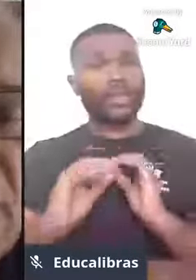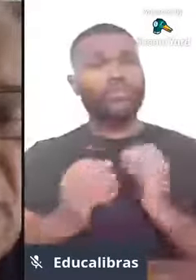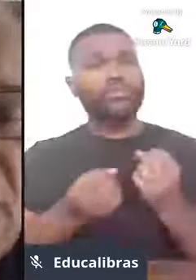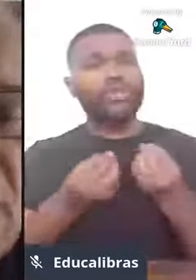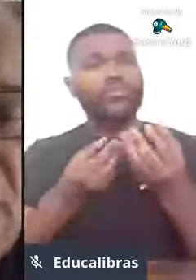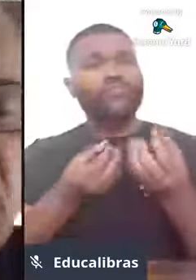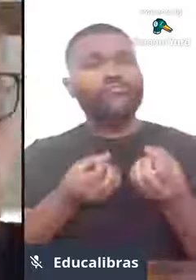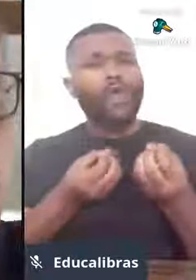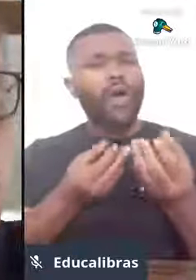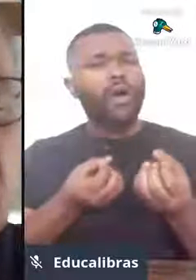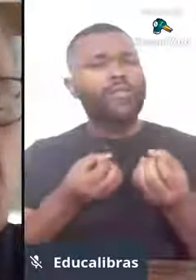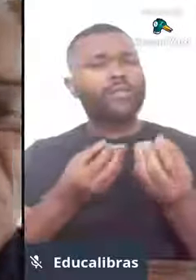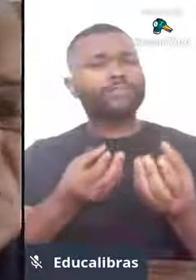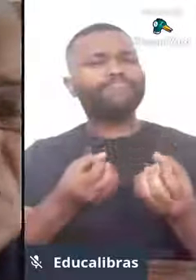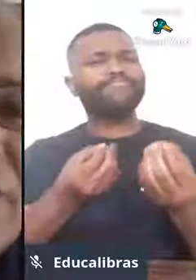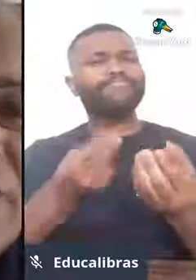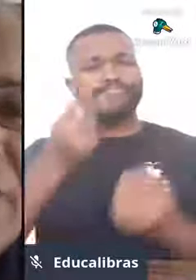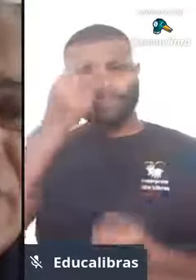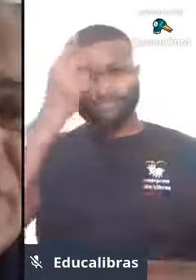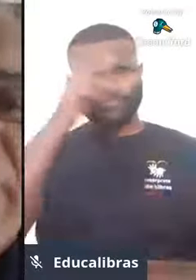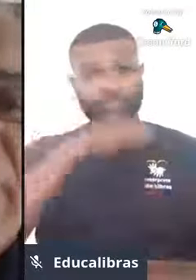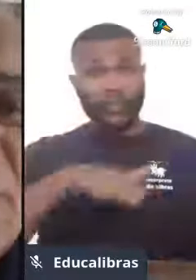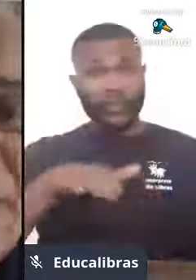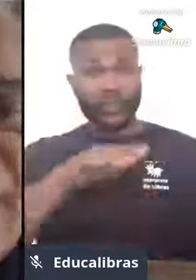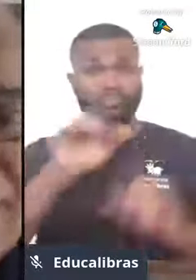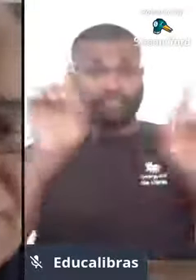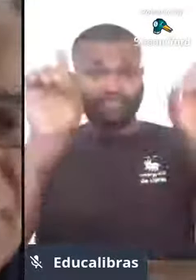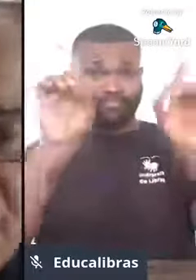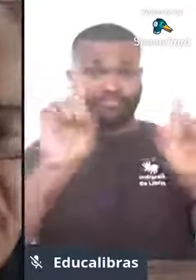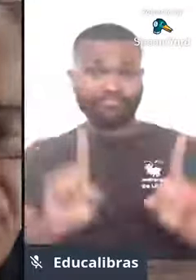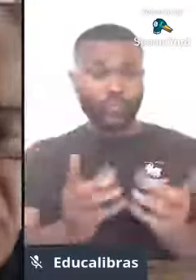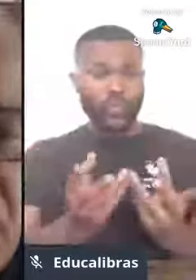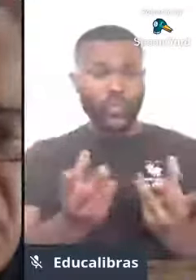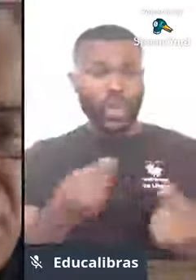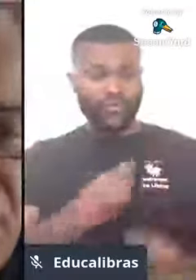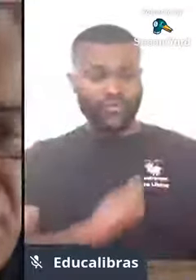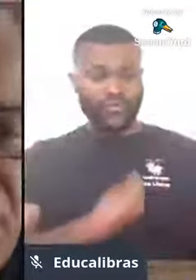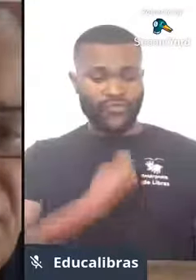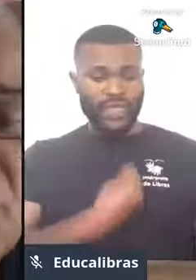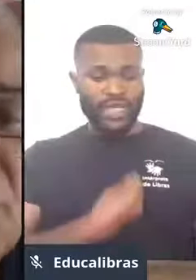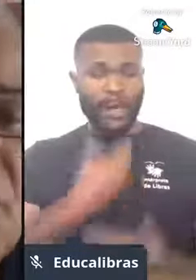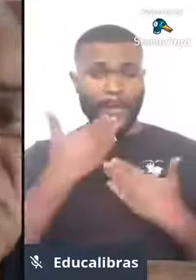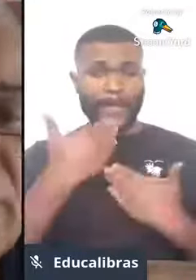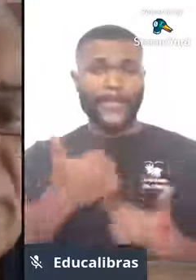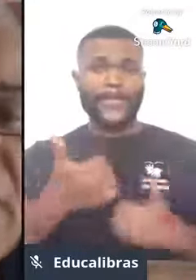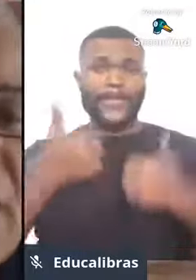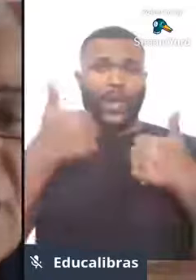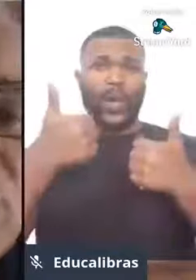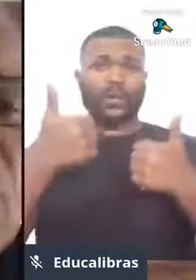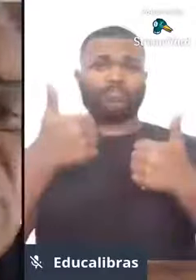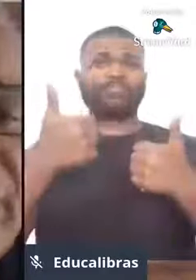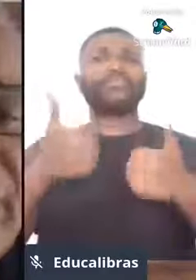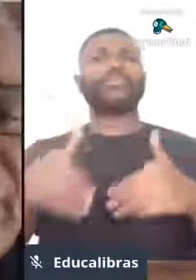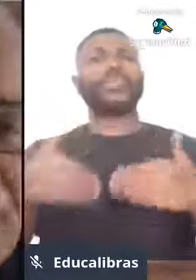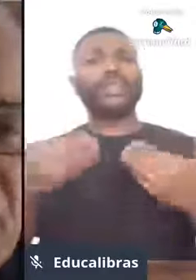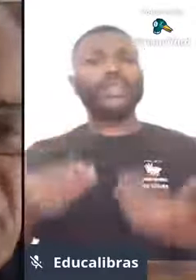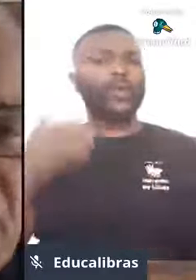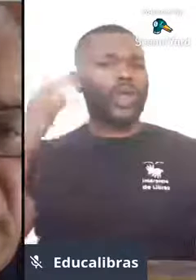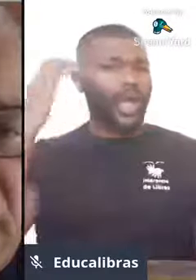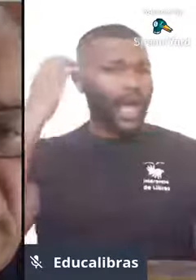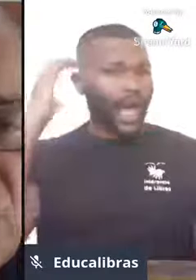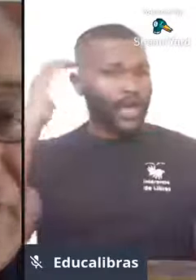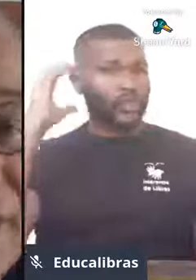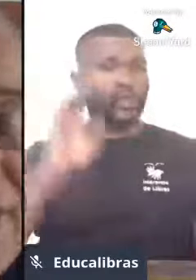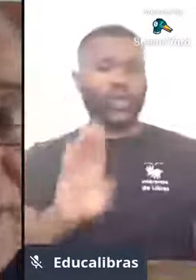para que as pessoas com deficiência tenham uma melhor qualidade de vida. E foi então que eu entrei na Rádio Boa Nova,